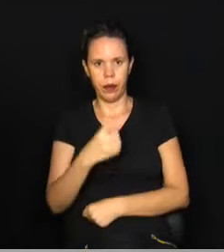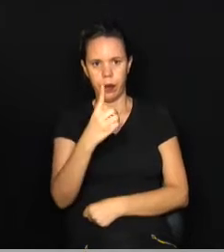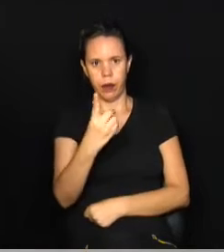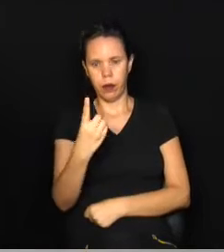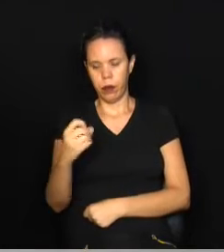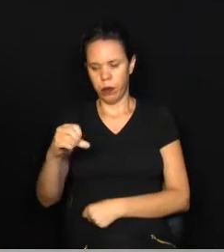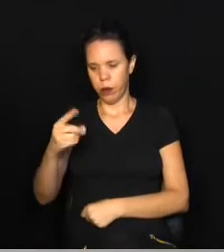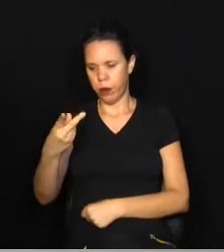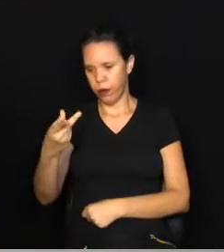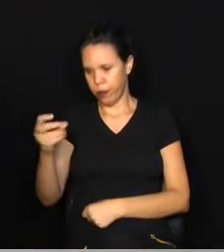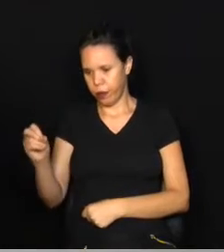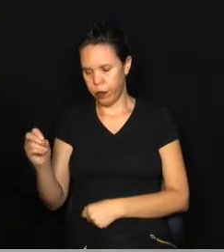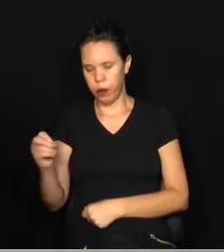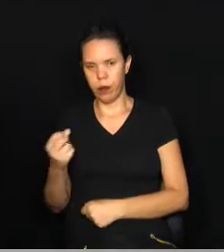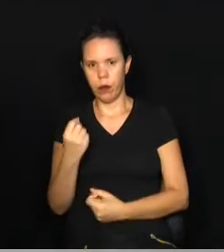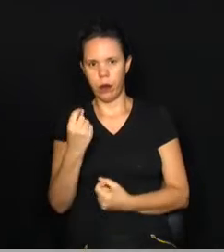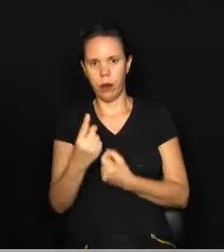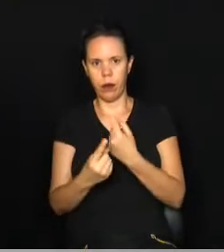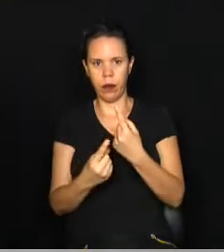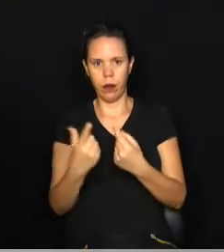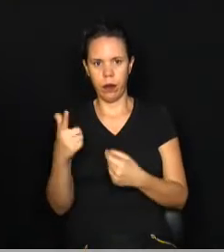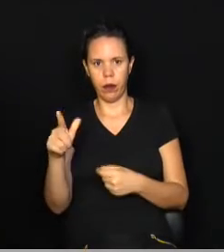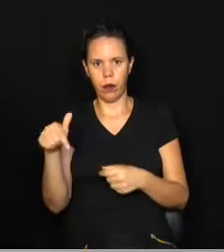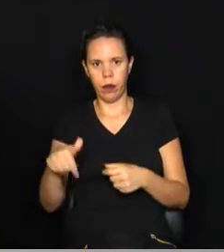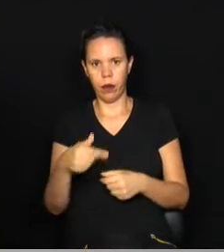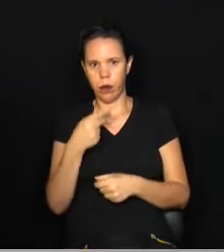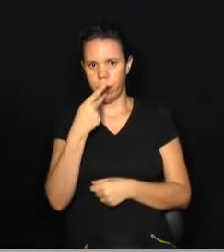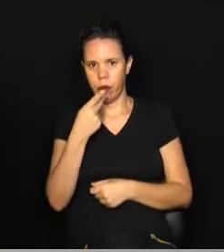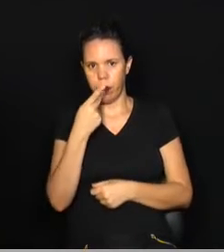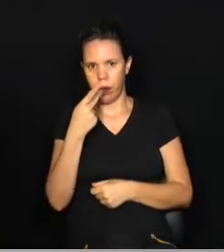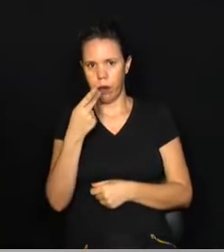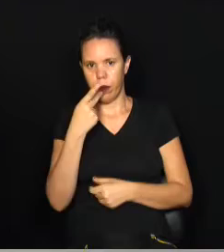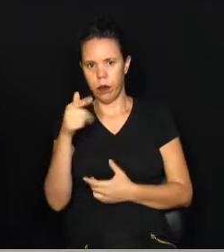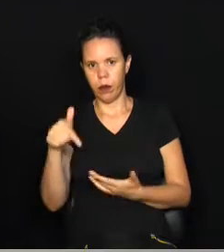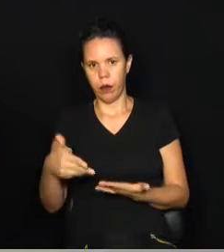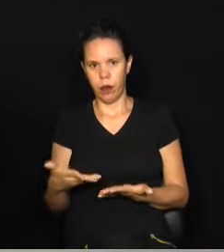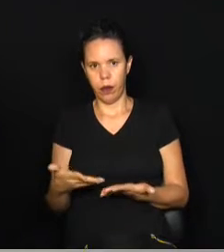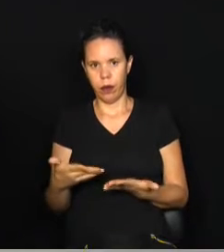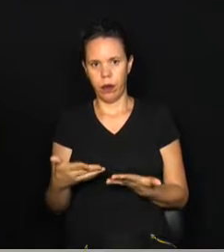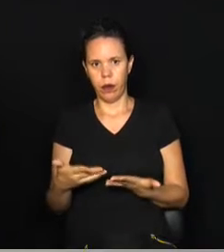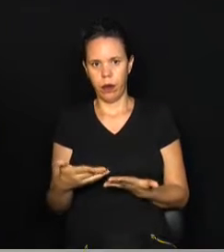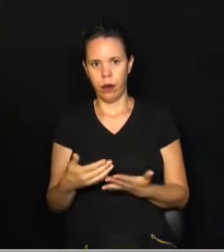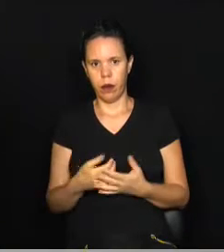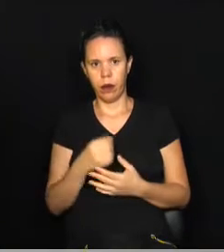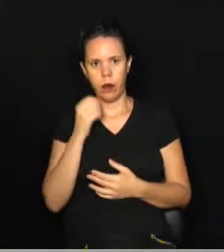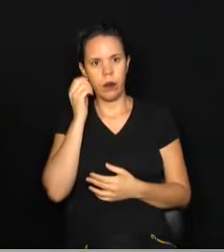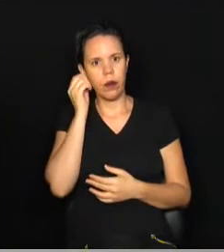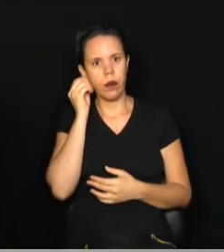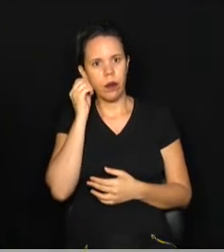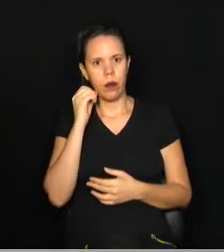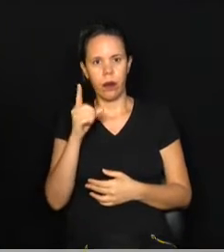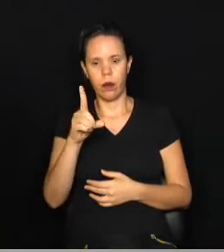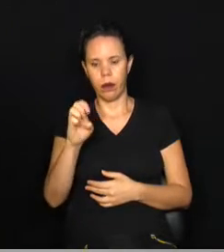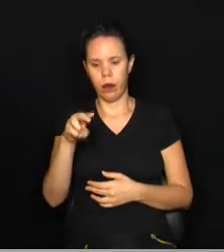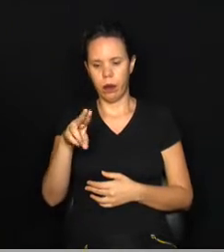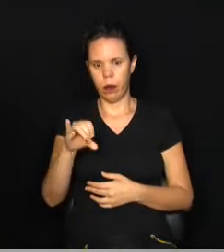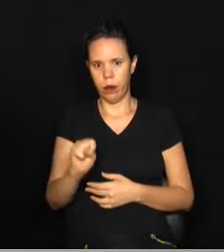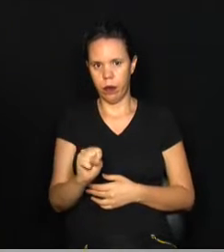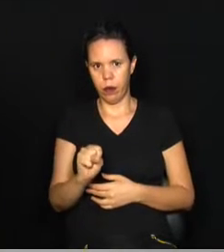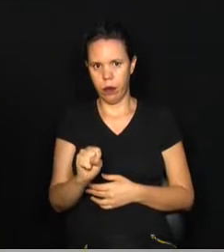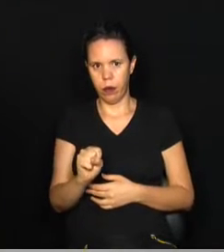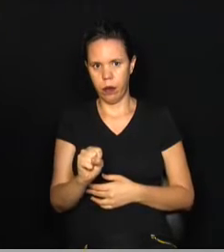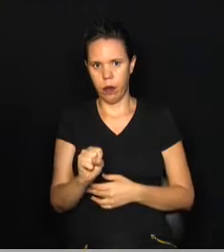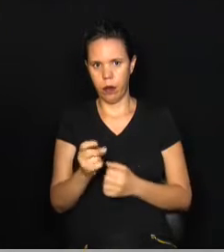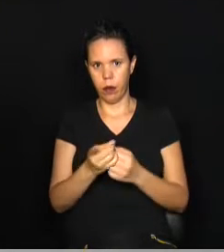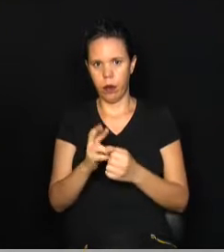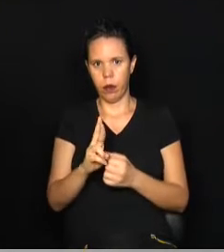1920, onde um deles, e aqui citando e parafraseando o Denis, o doutor